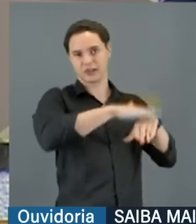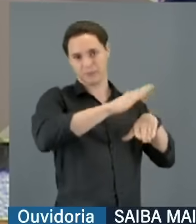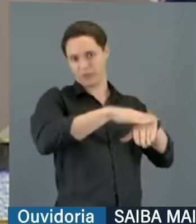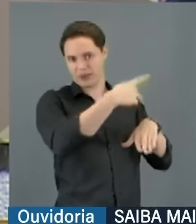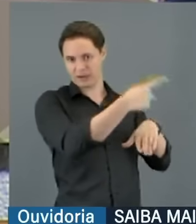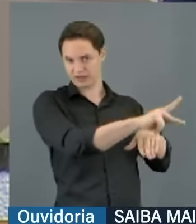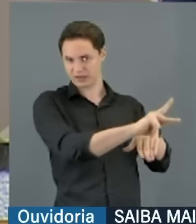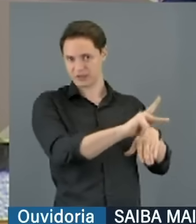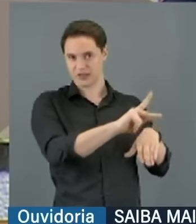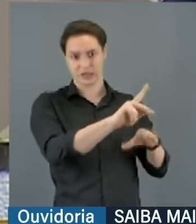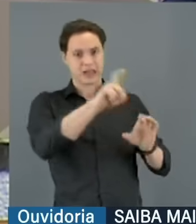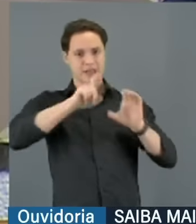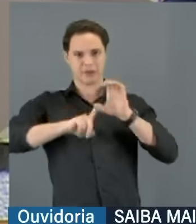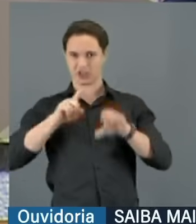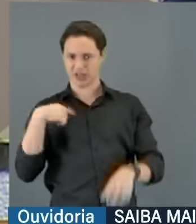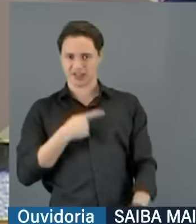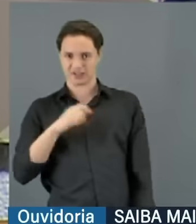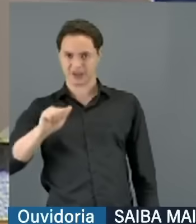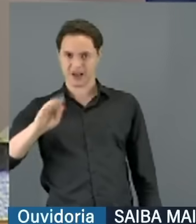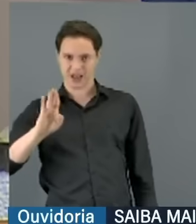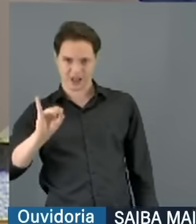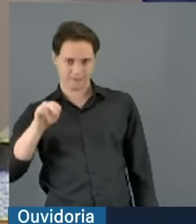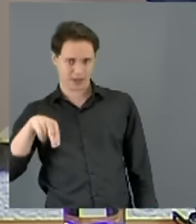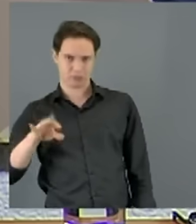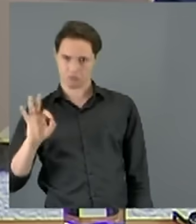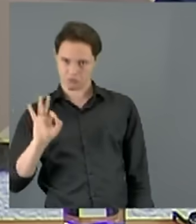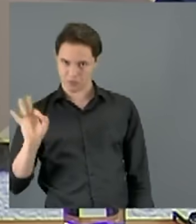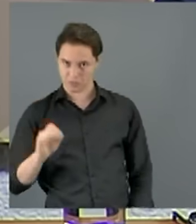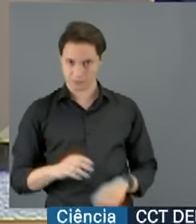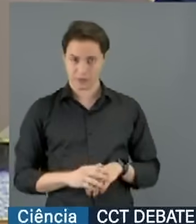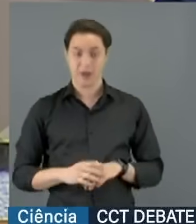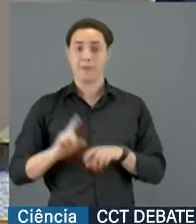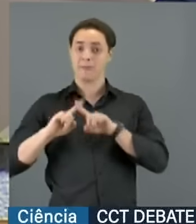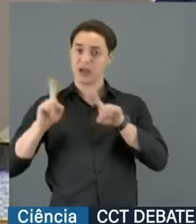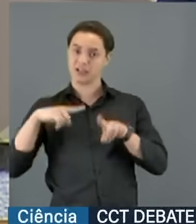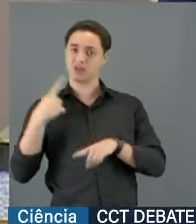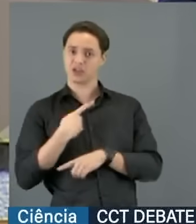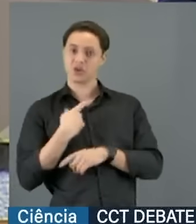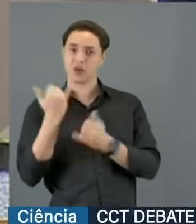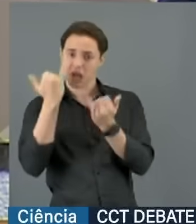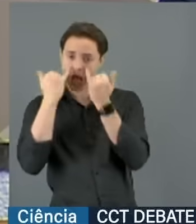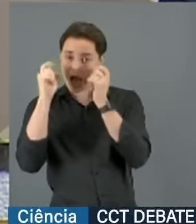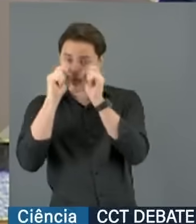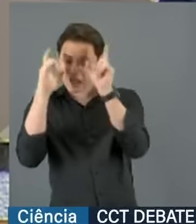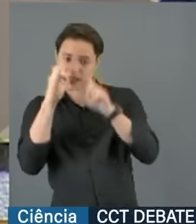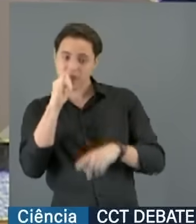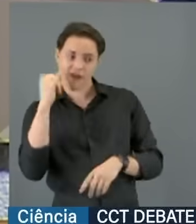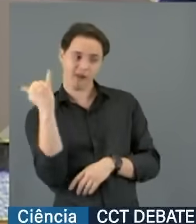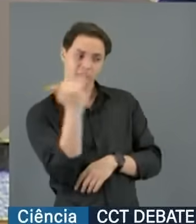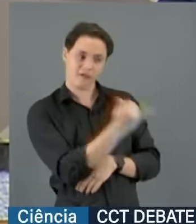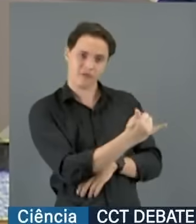para a qual nós estávamos encaminhando informações também, certo? Praticamente em tempo real.